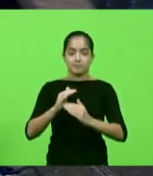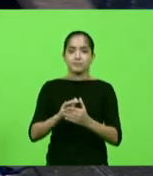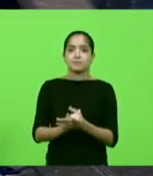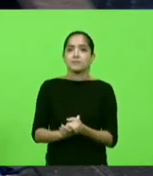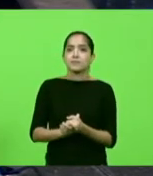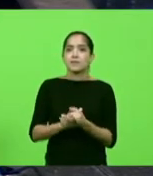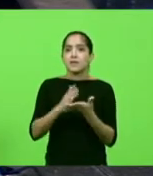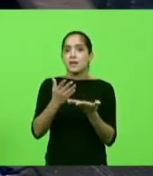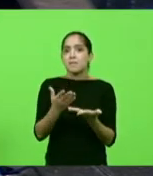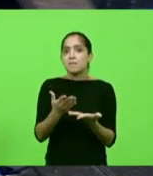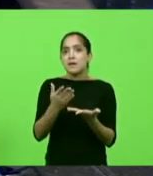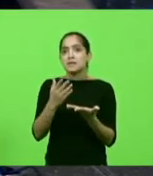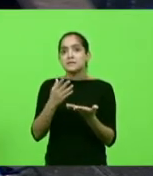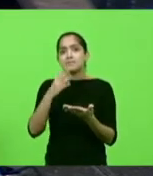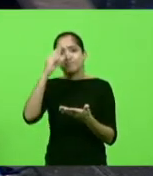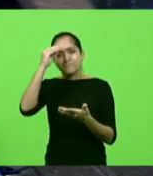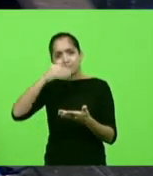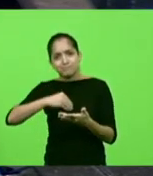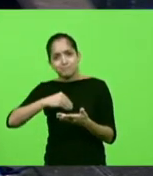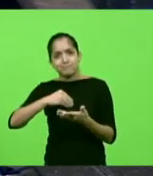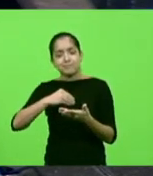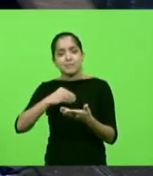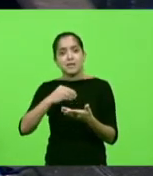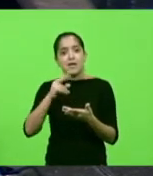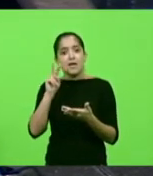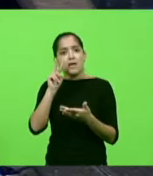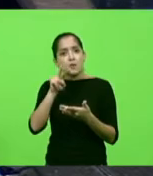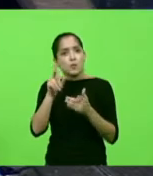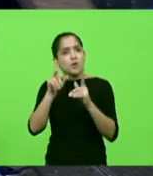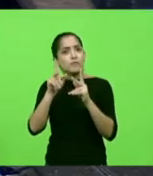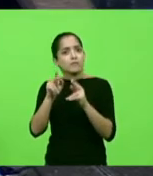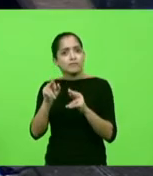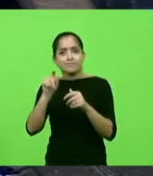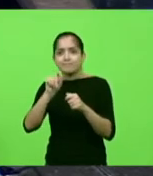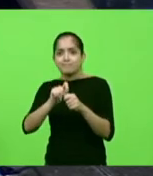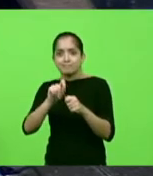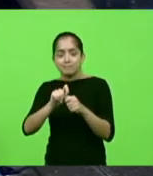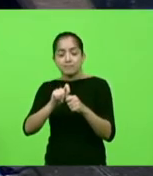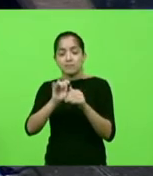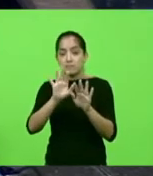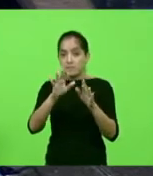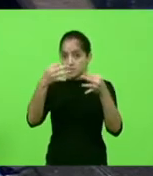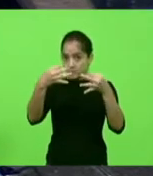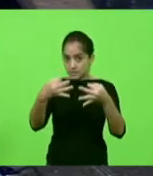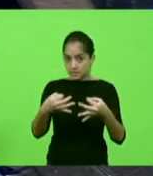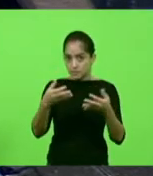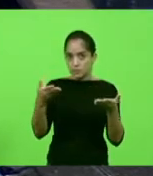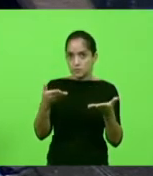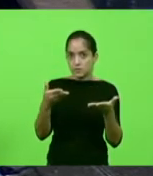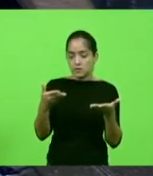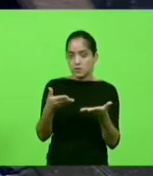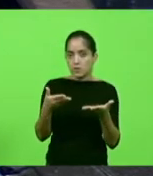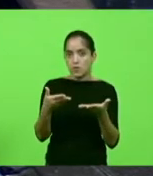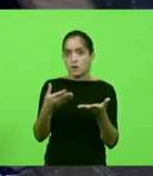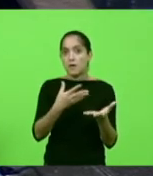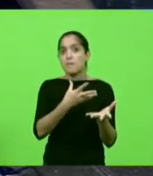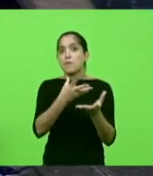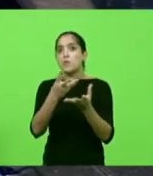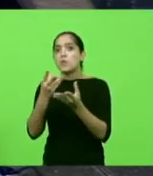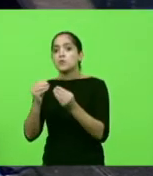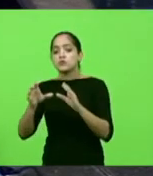ver parte da direita fazer exatamente a mesma coisa. Para ser justo, agora, de fato, muitos da